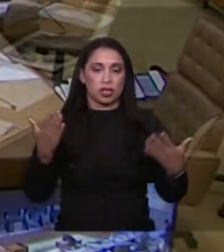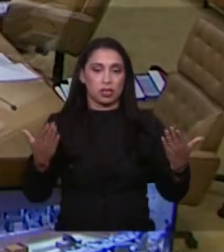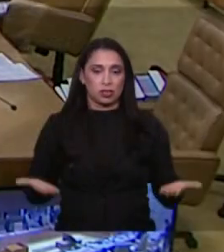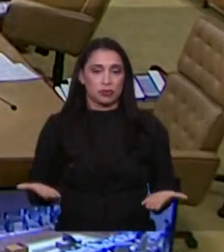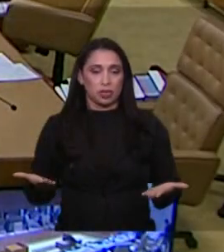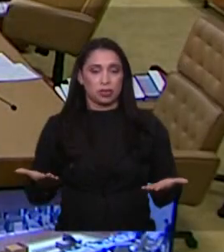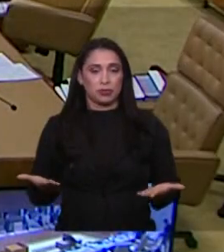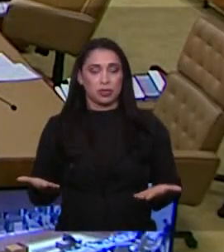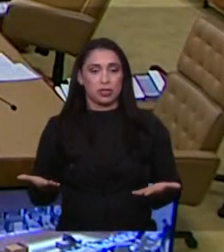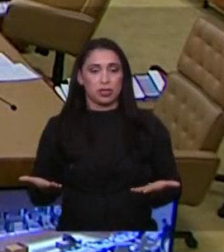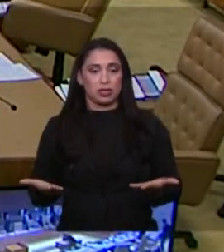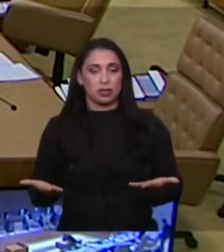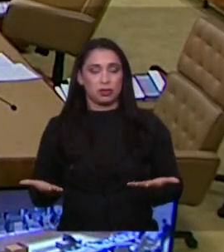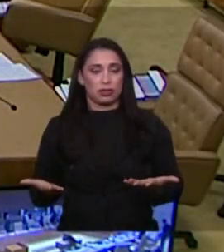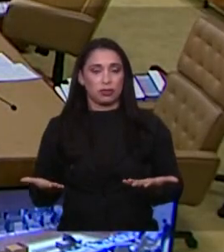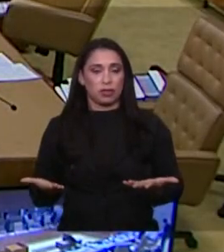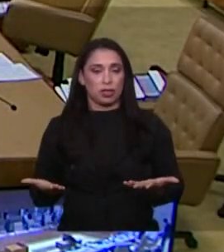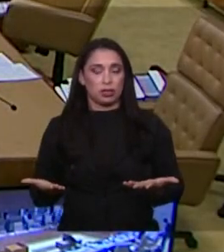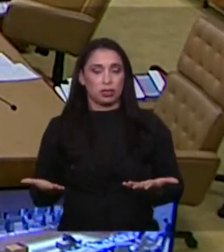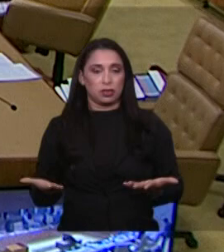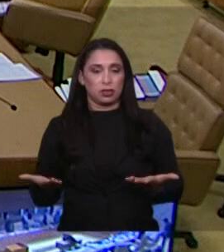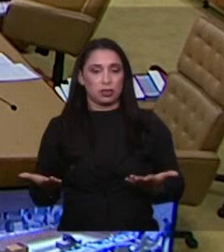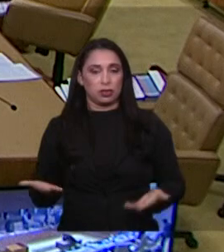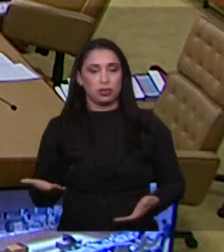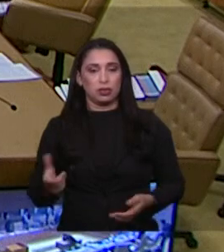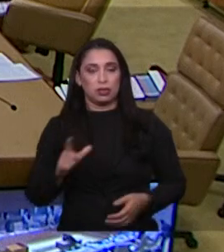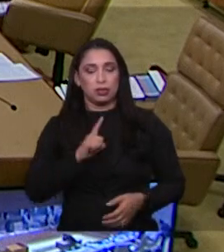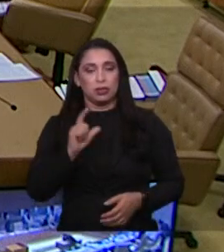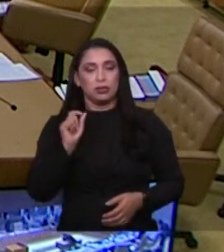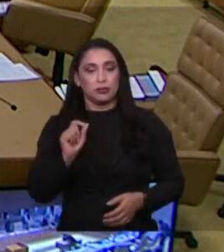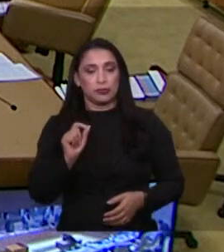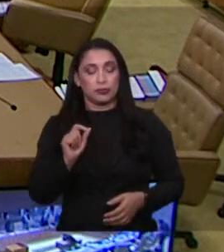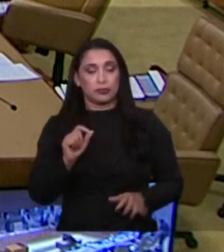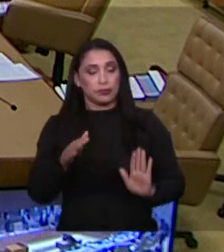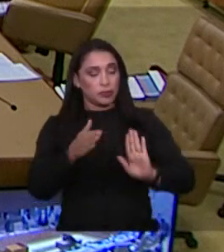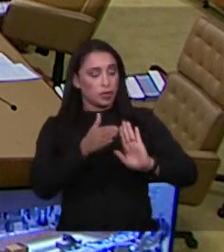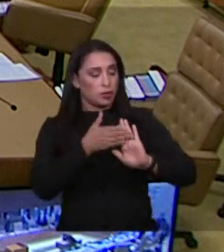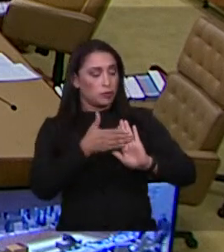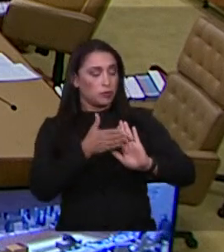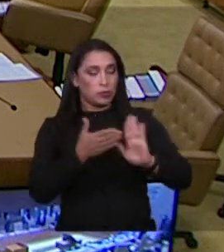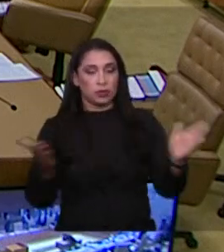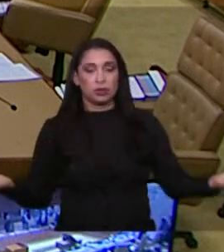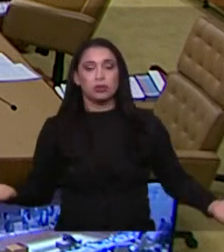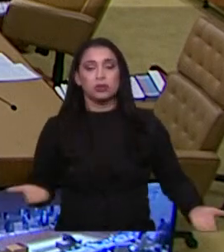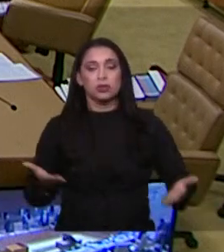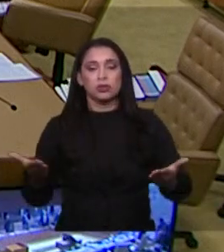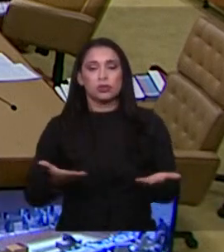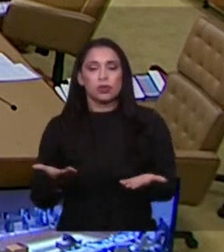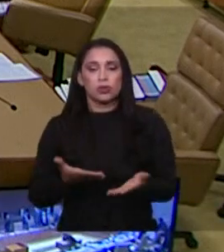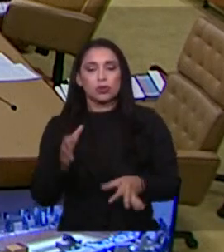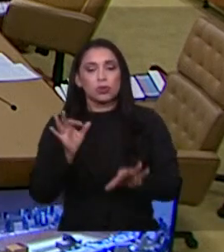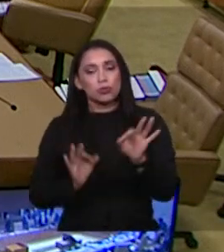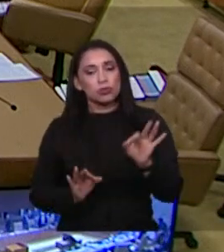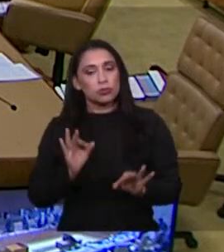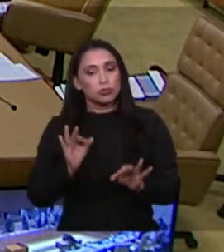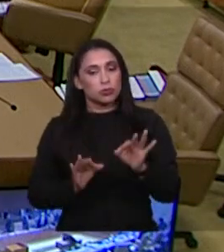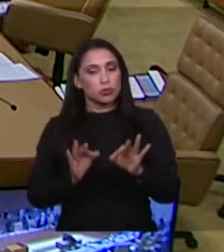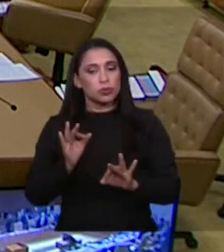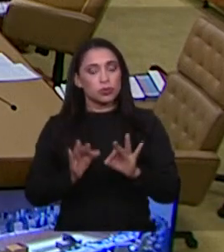tarde desta quarta-feira. Há três processos ainda na pauta de hoje, com aquela expectativa do